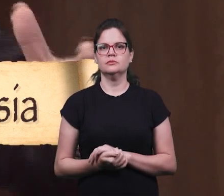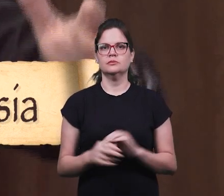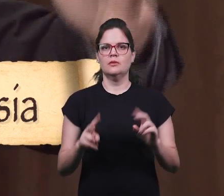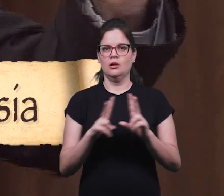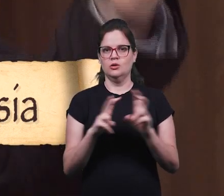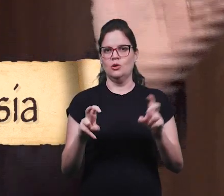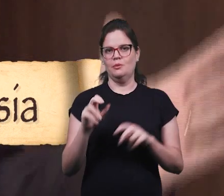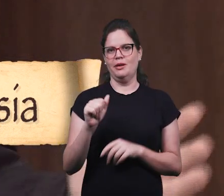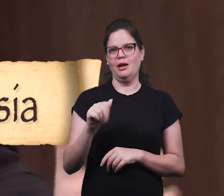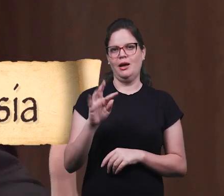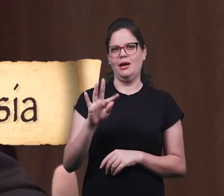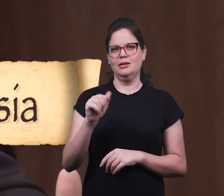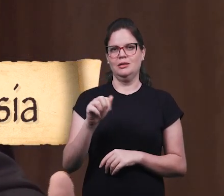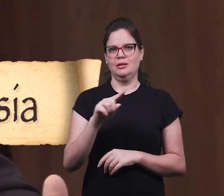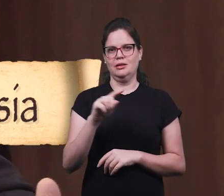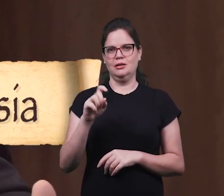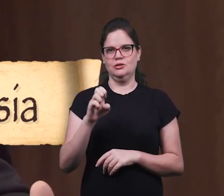dele,